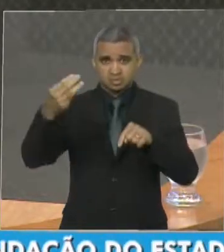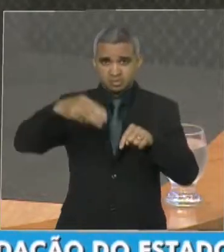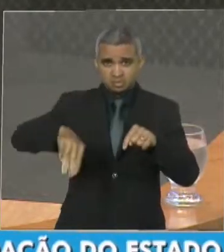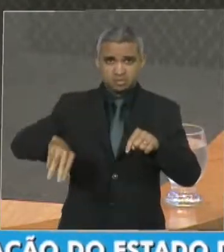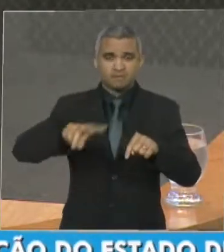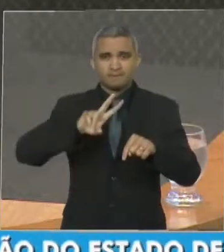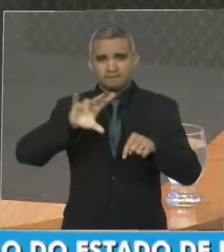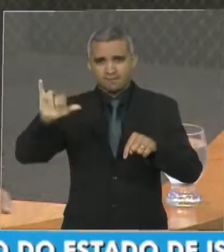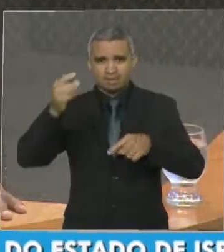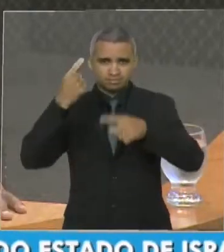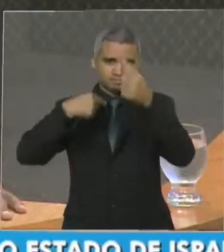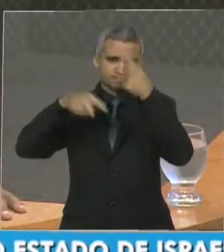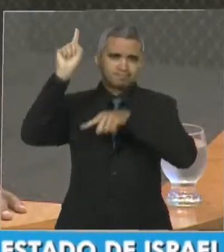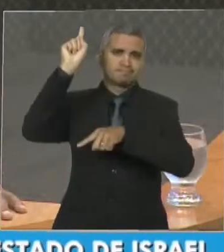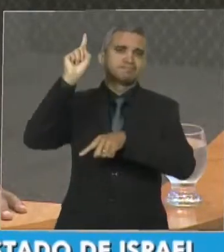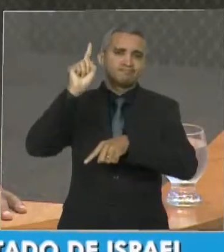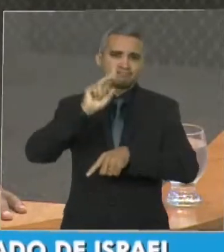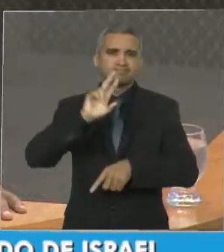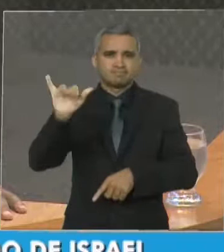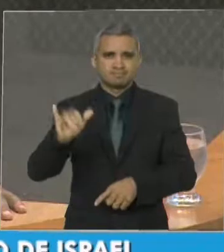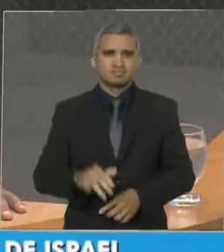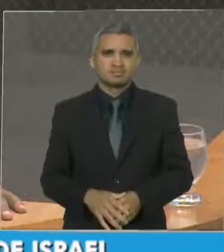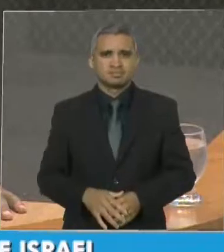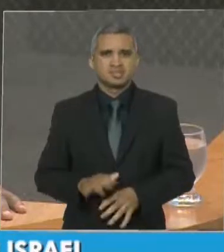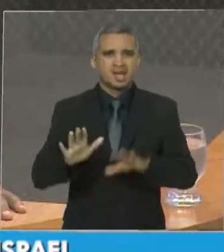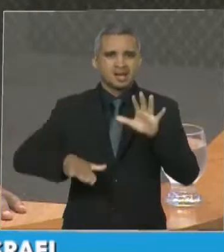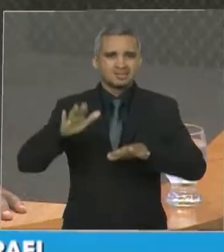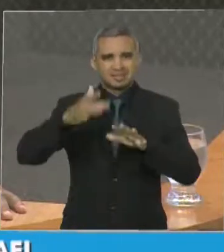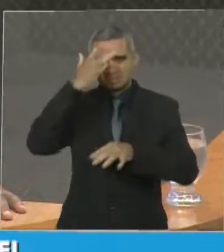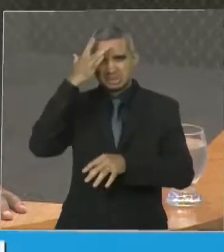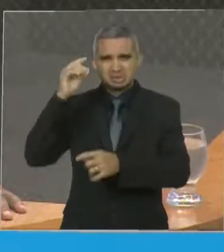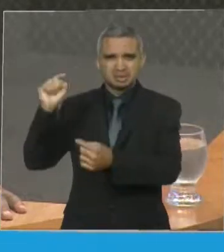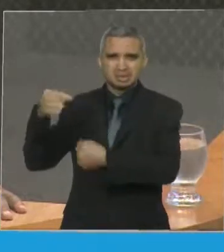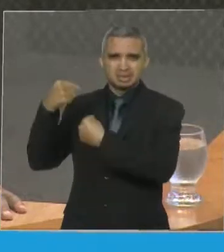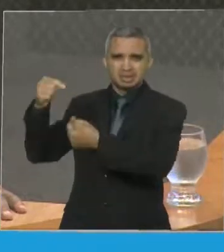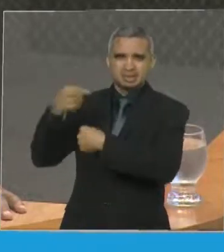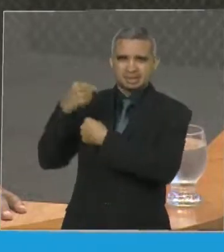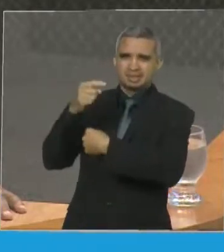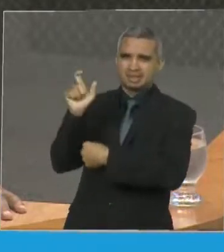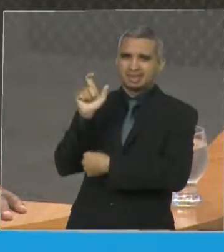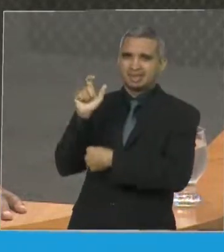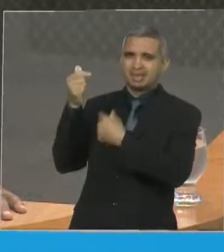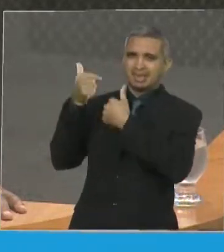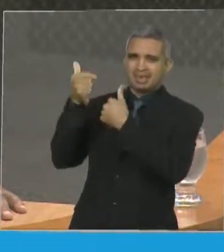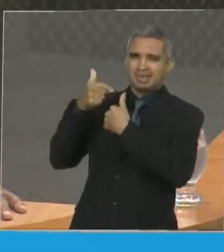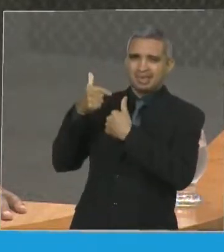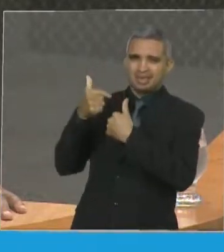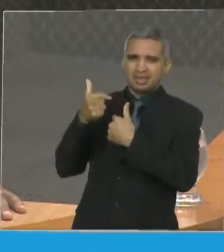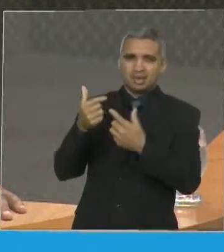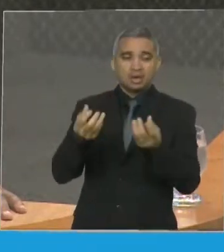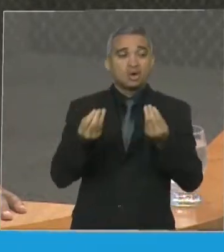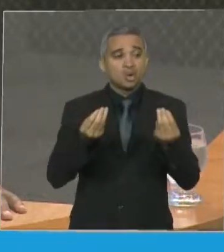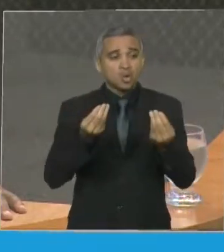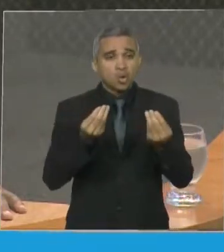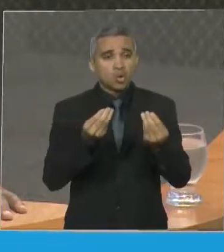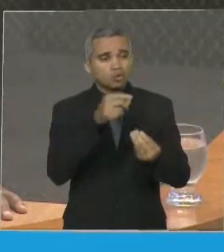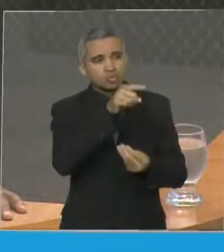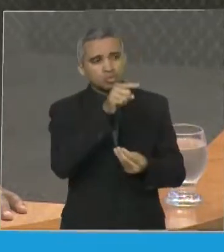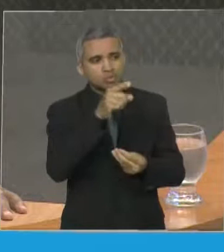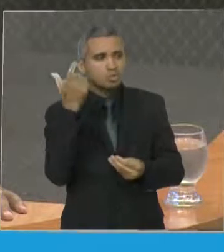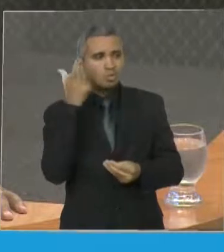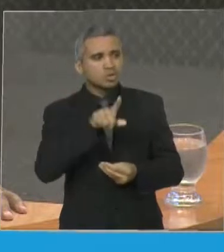Já fui até criticado, viu? Os caras dizem: rapaz, como é que tu vai tirar leite e mel de uma pedra? Mas Deus tirou a água da